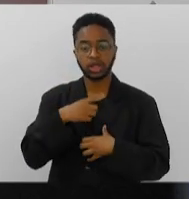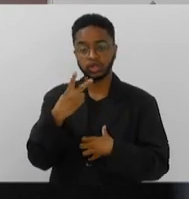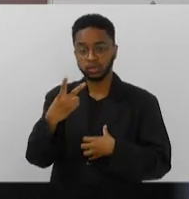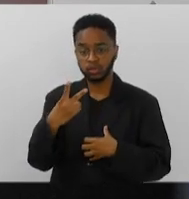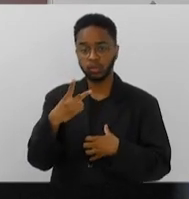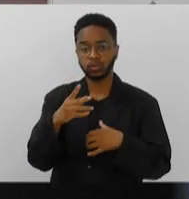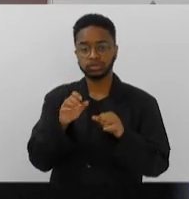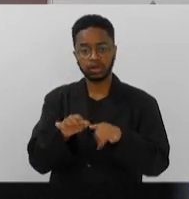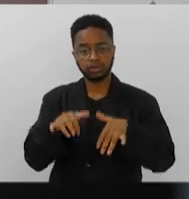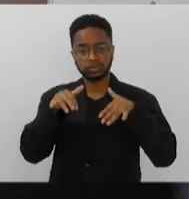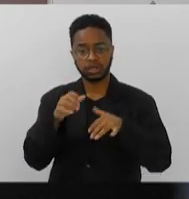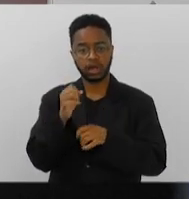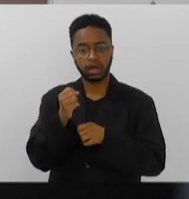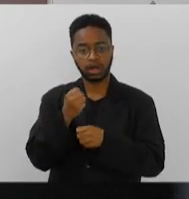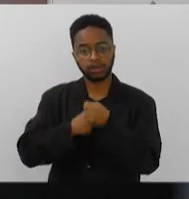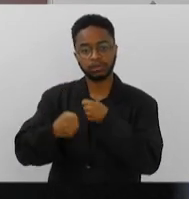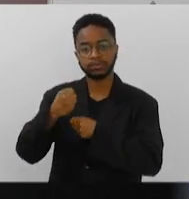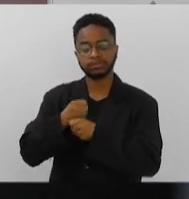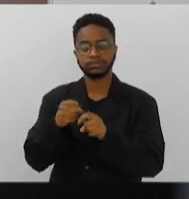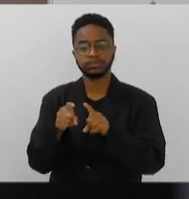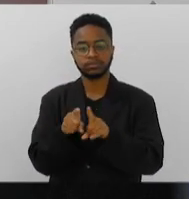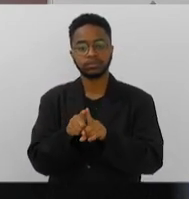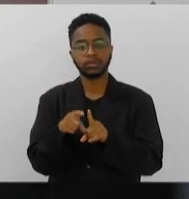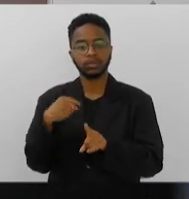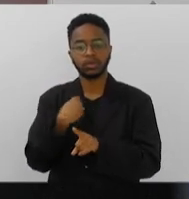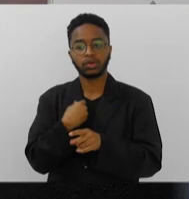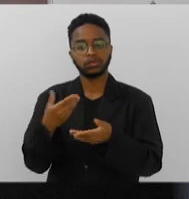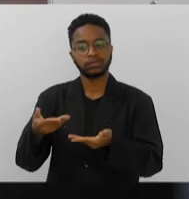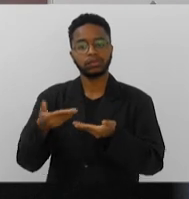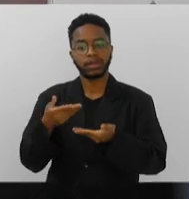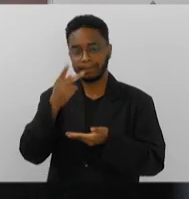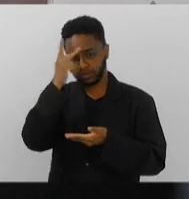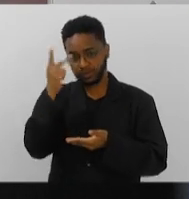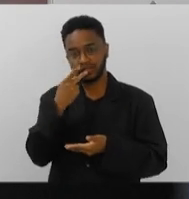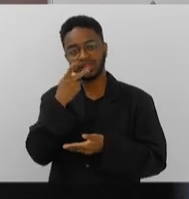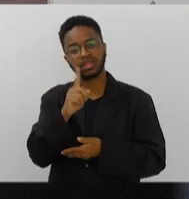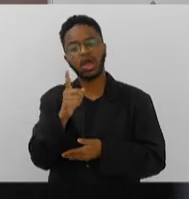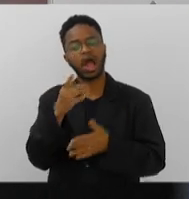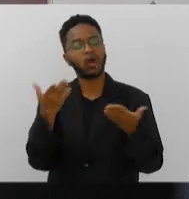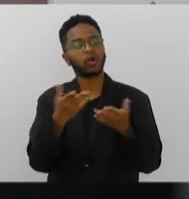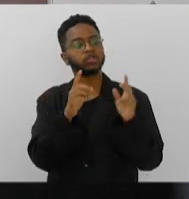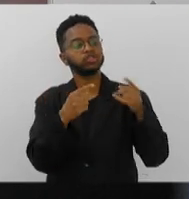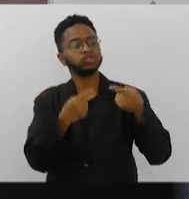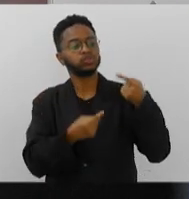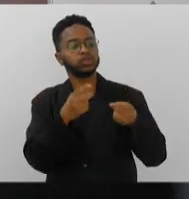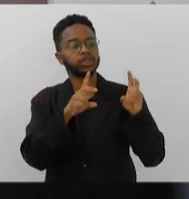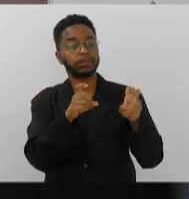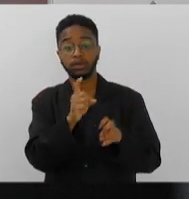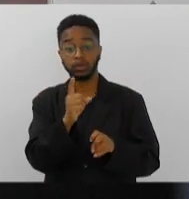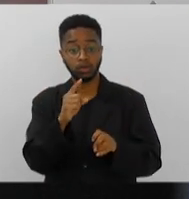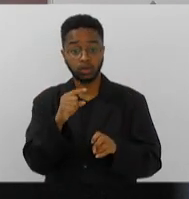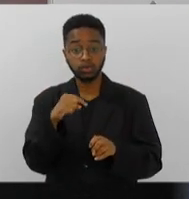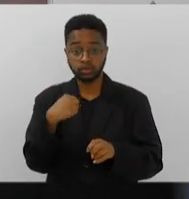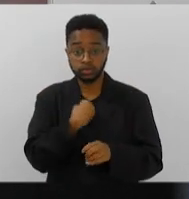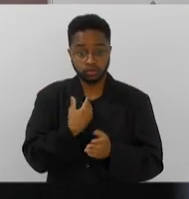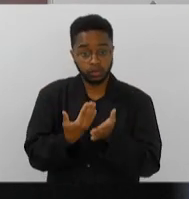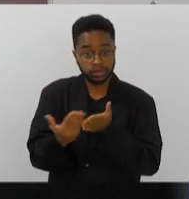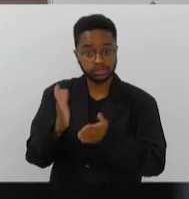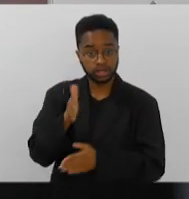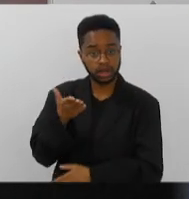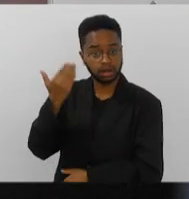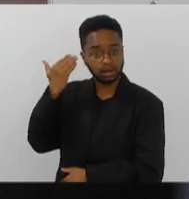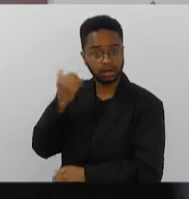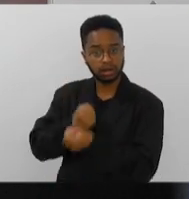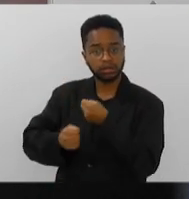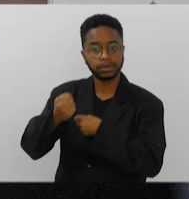audiências públicas ano passado. E depois a gente escutou gente dizendo, não, agora a gente vai falar sobre o tema. Não, nós estamos falando desde o ano passado sobre esse assunto.